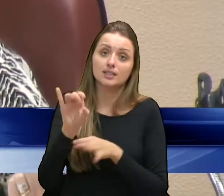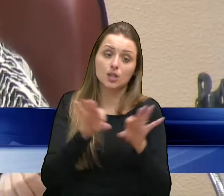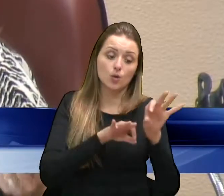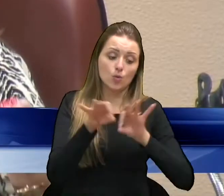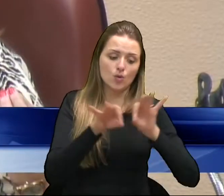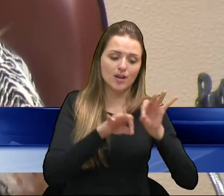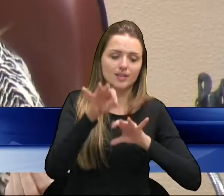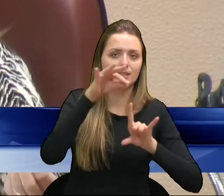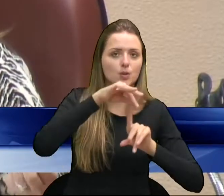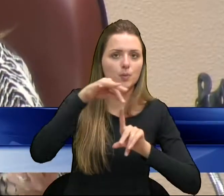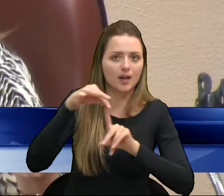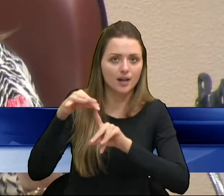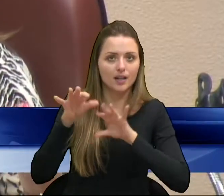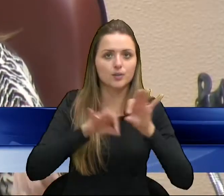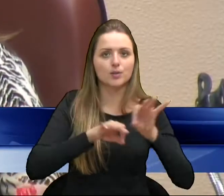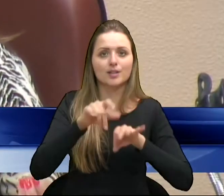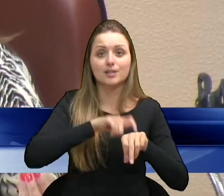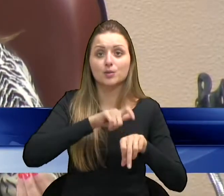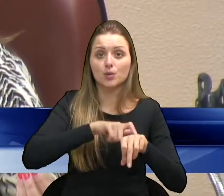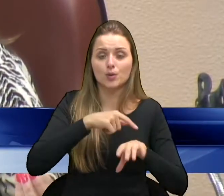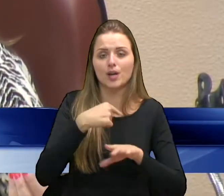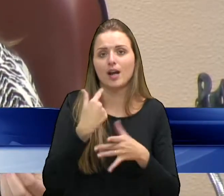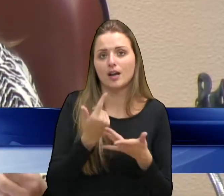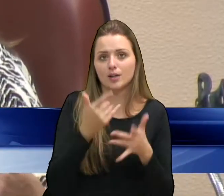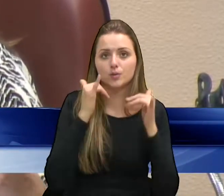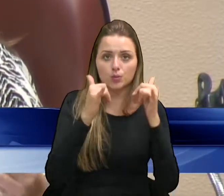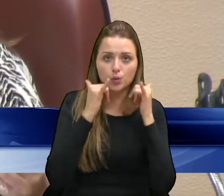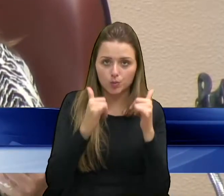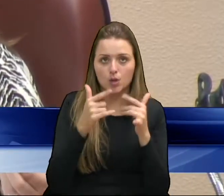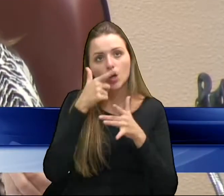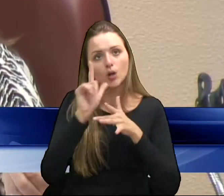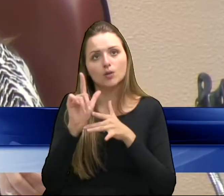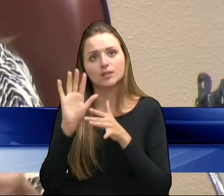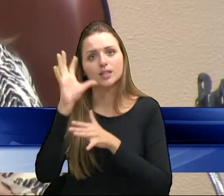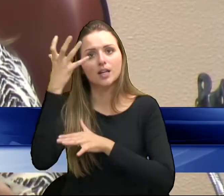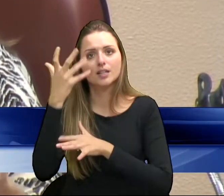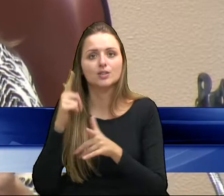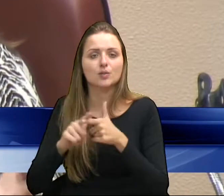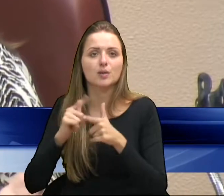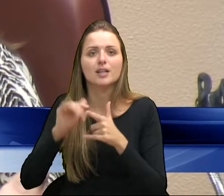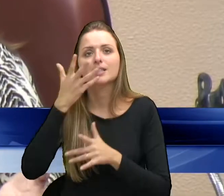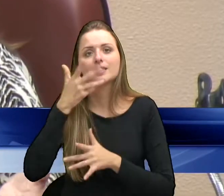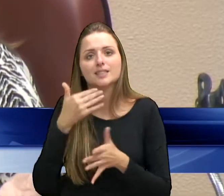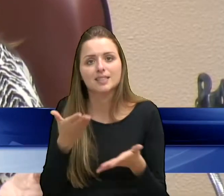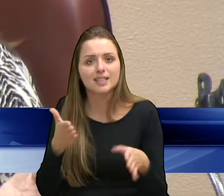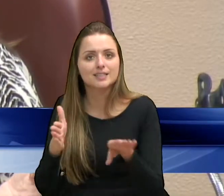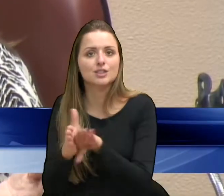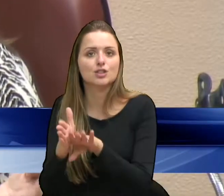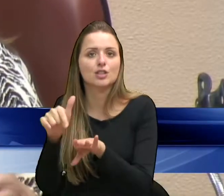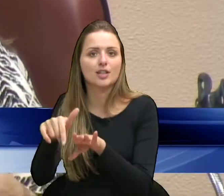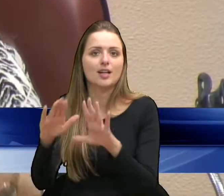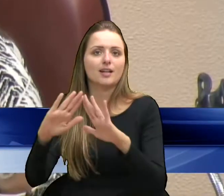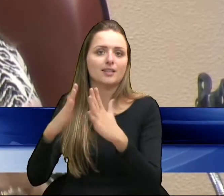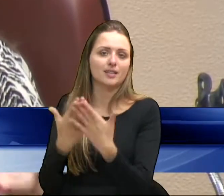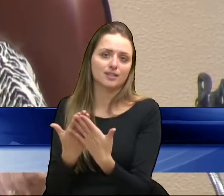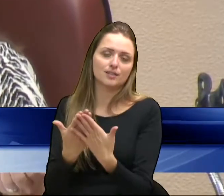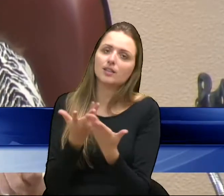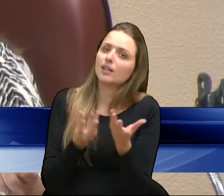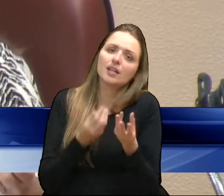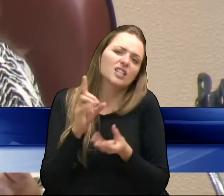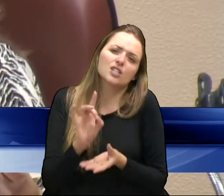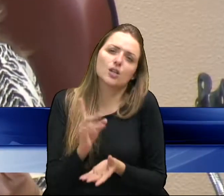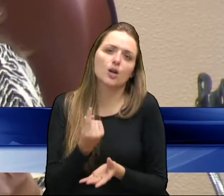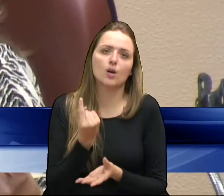rotas, a gente consiga resolver problemas que hoje a gente está tendo das crianças chegarem na escola, né? É como um